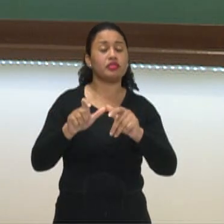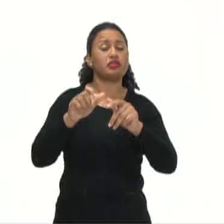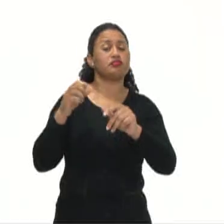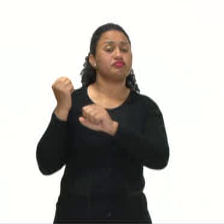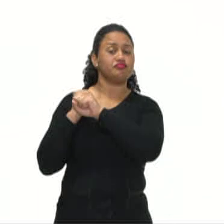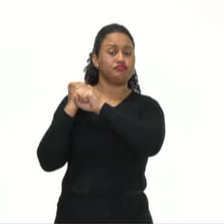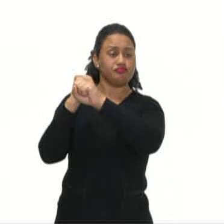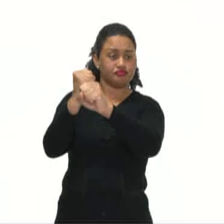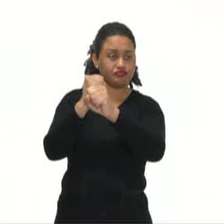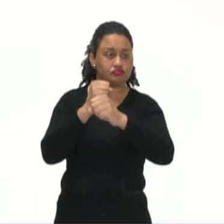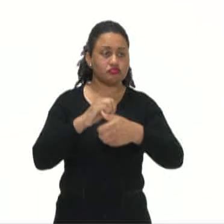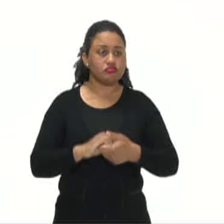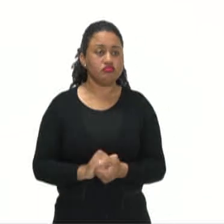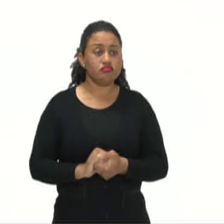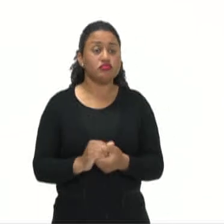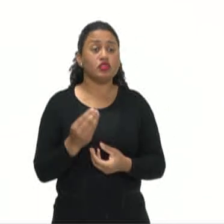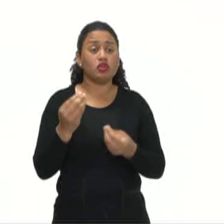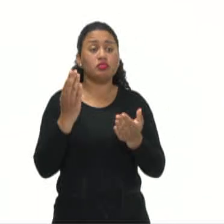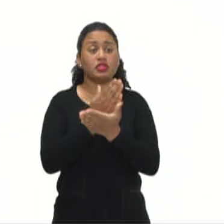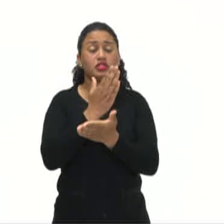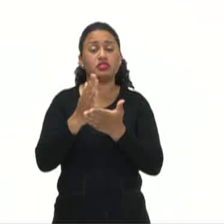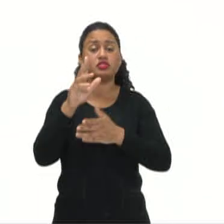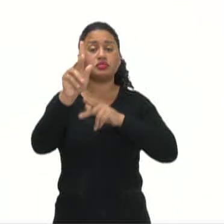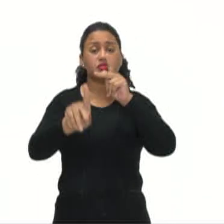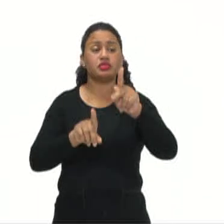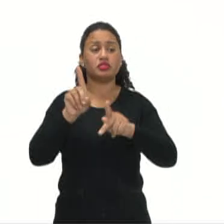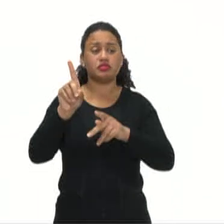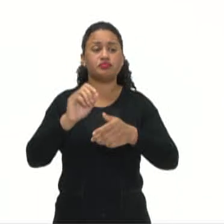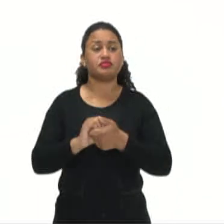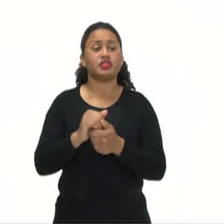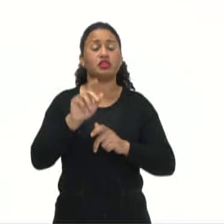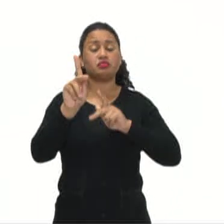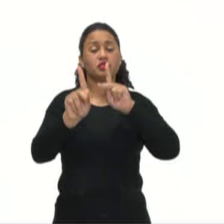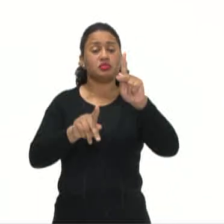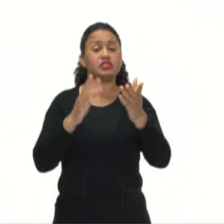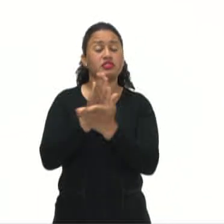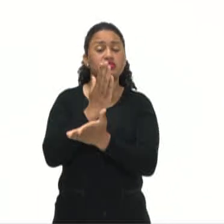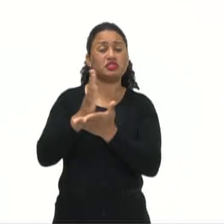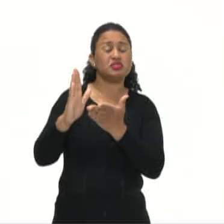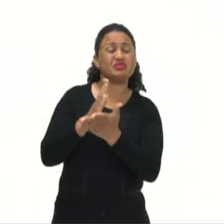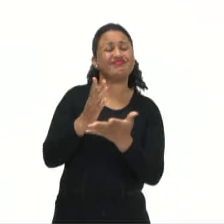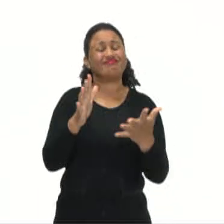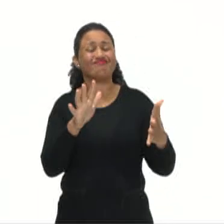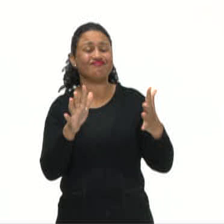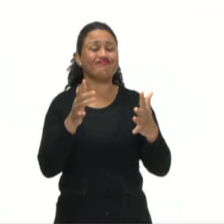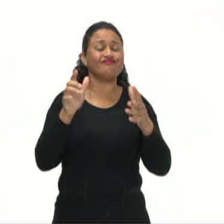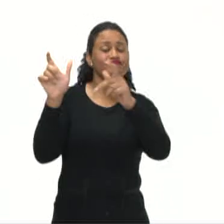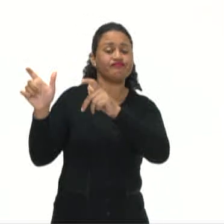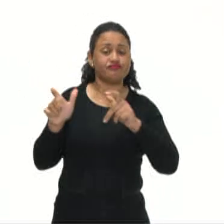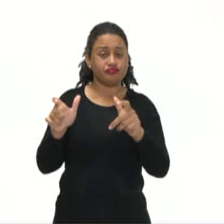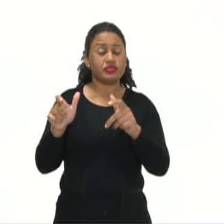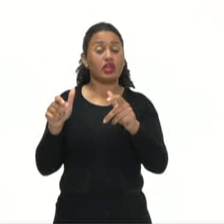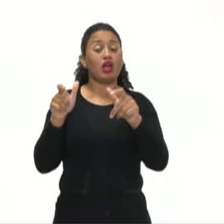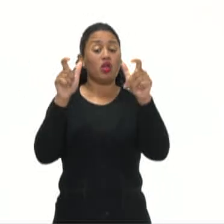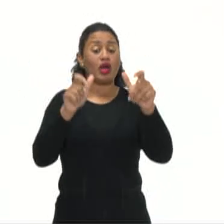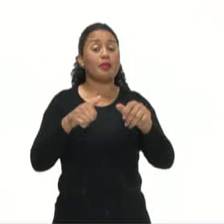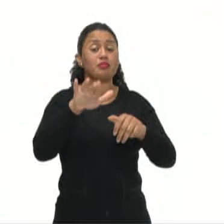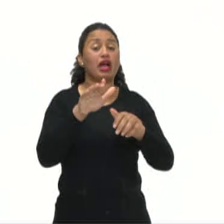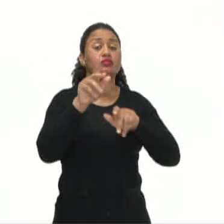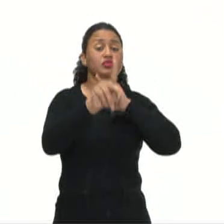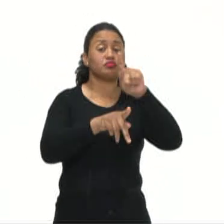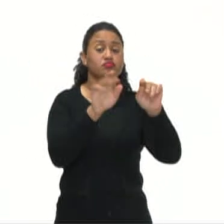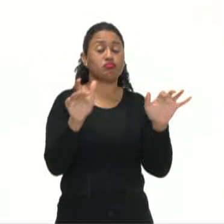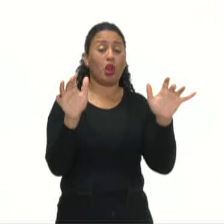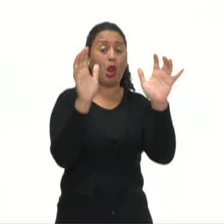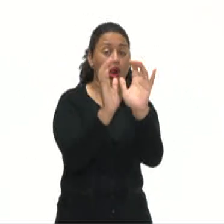Sobre a distribuição da população na Europa, a população europeia encontra-se mal distribuída em seu território. As áreas mais povoadas ou de maiores